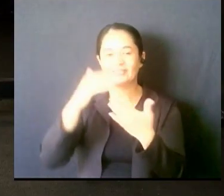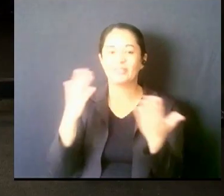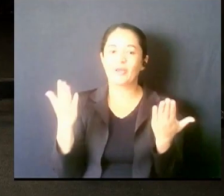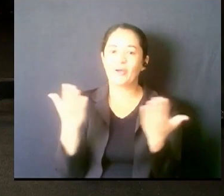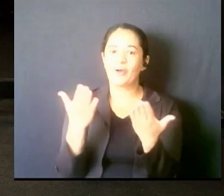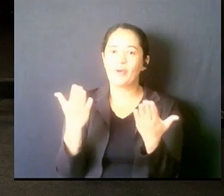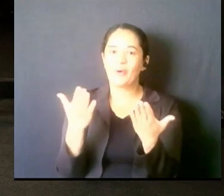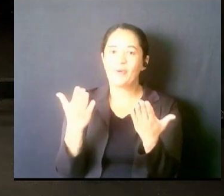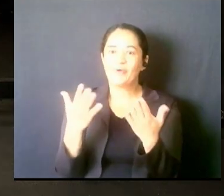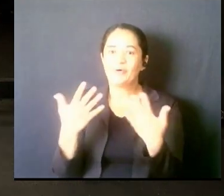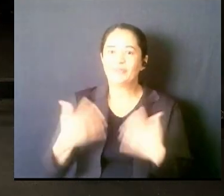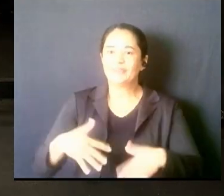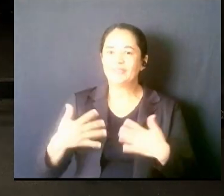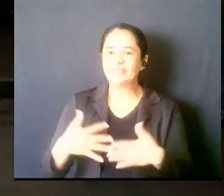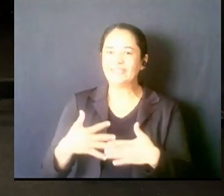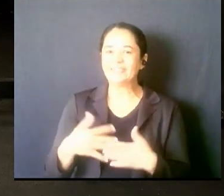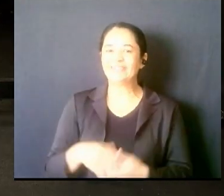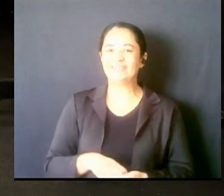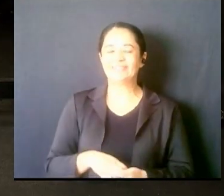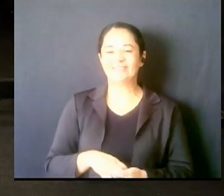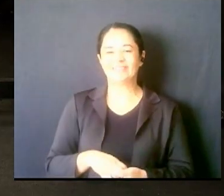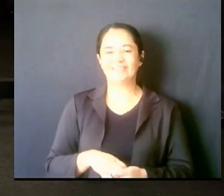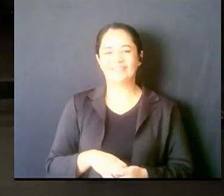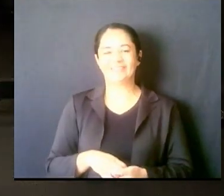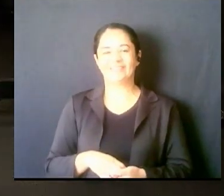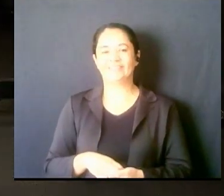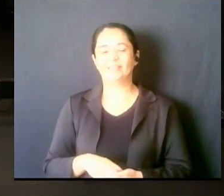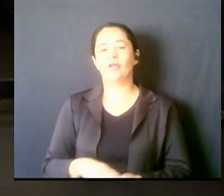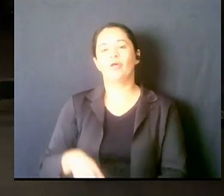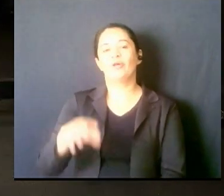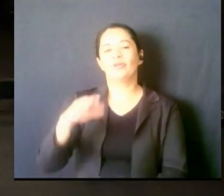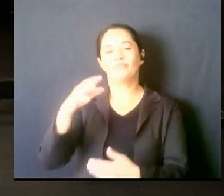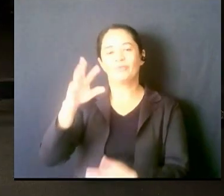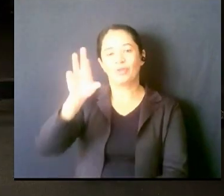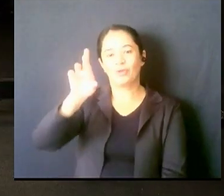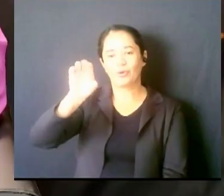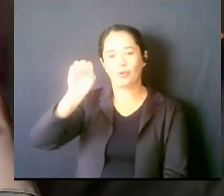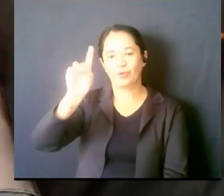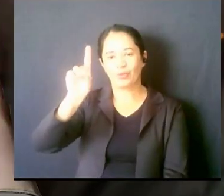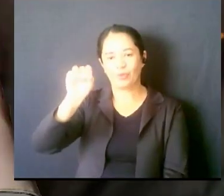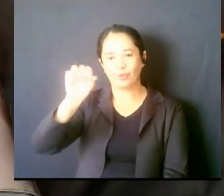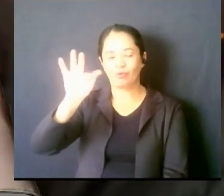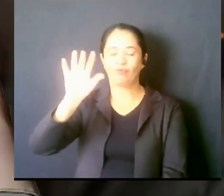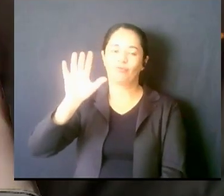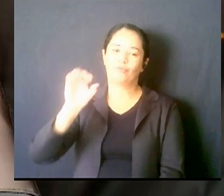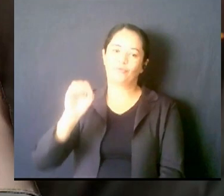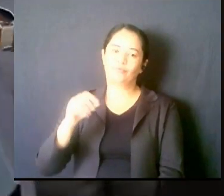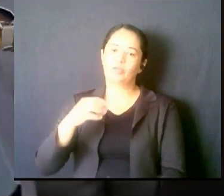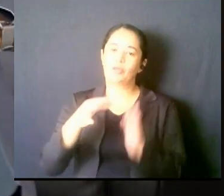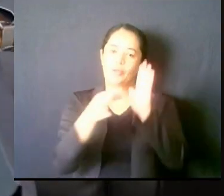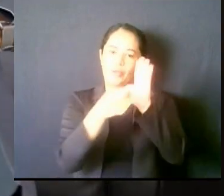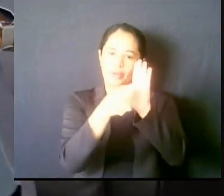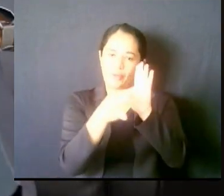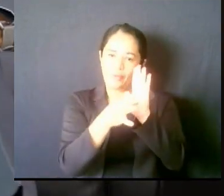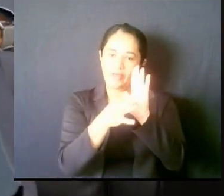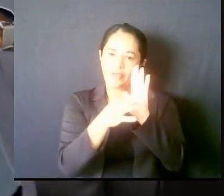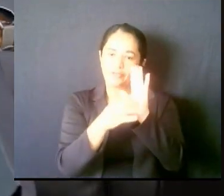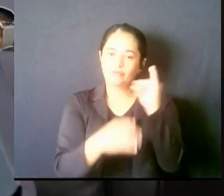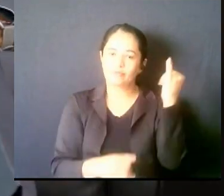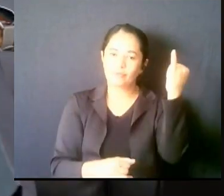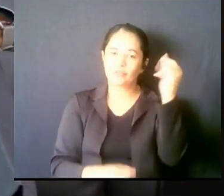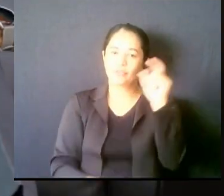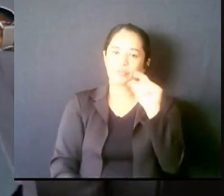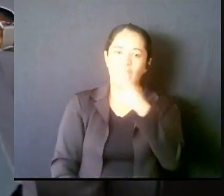estúdio. Gratidão. Foi um prazer. Doutor Rodolfo, suas considerações finais, por favor. Eu acho que é importantíssimo que a adolescência seja um